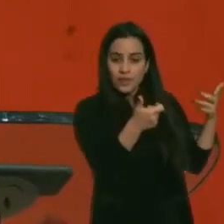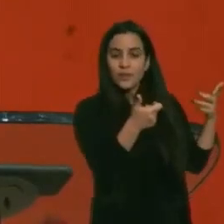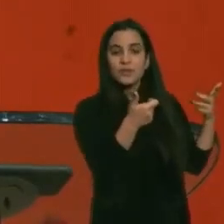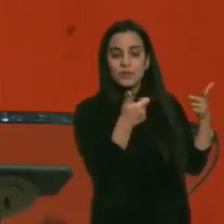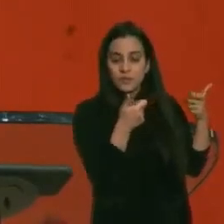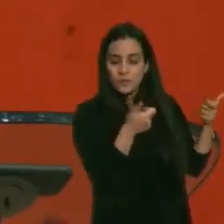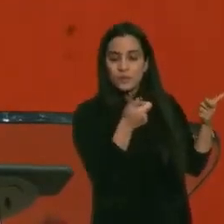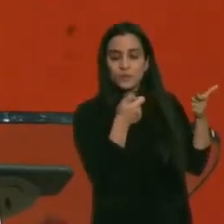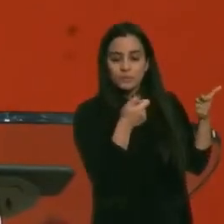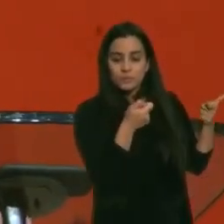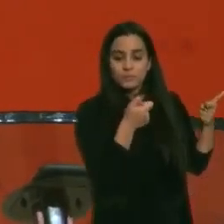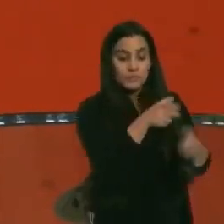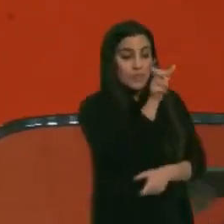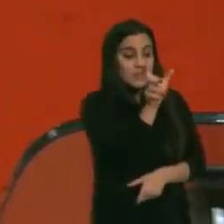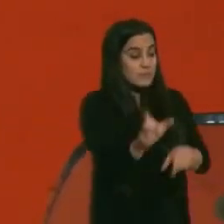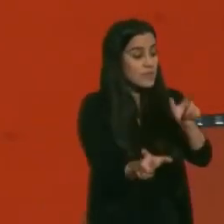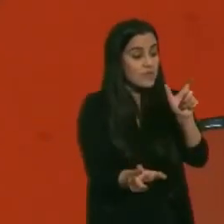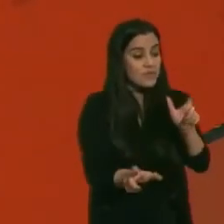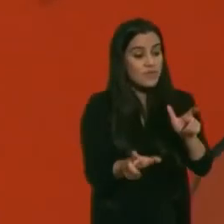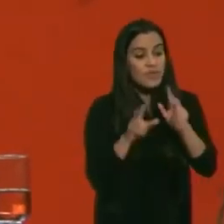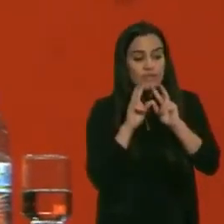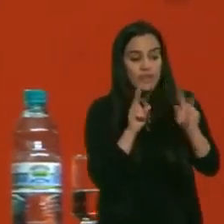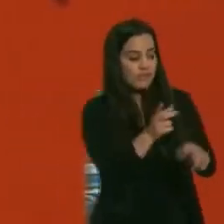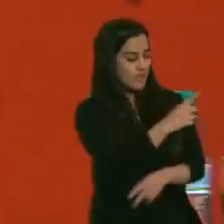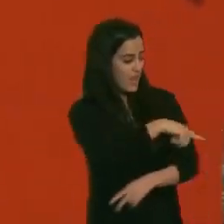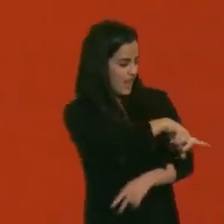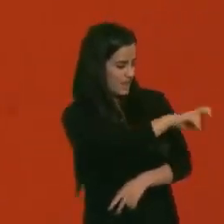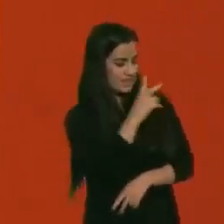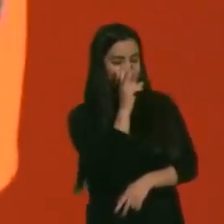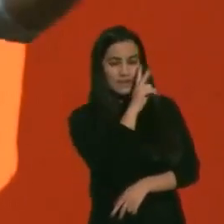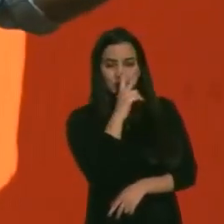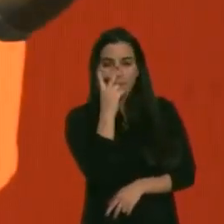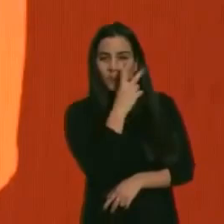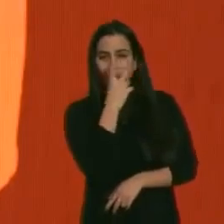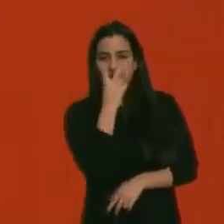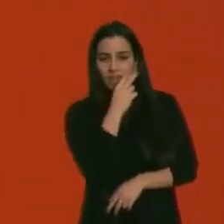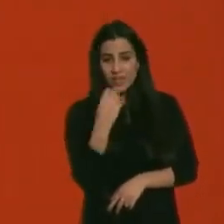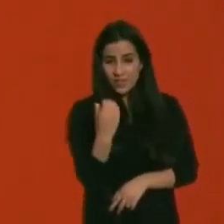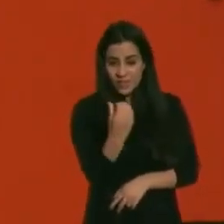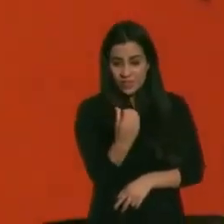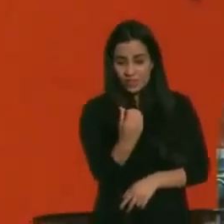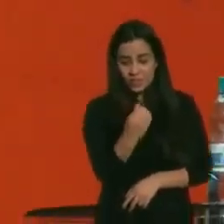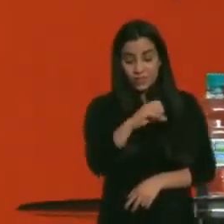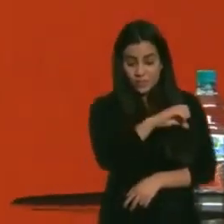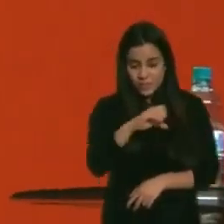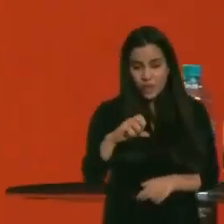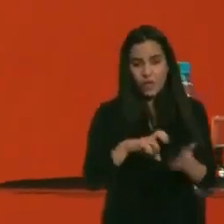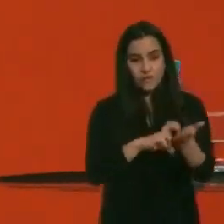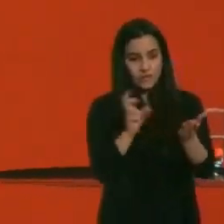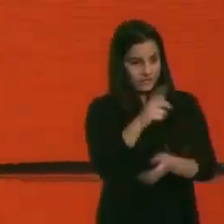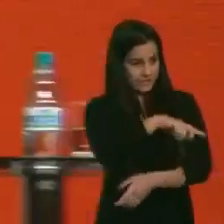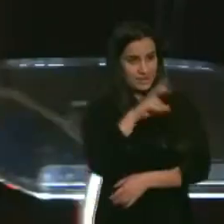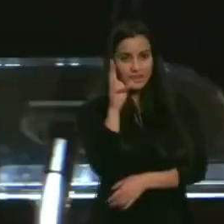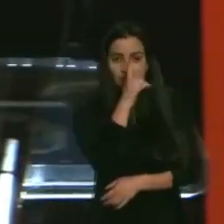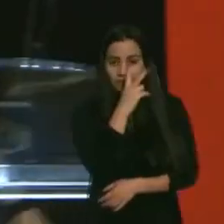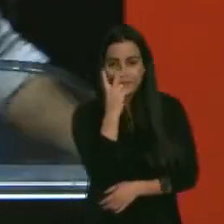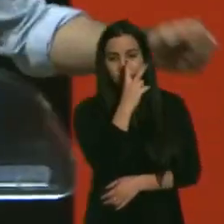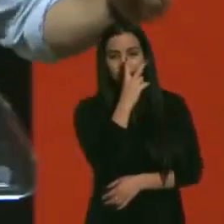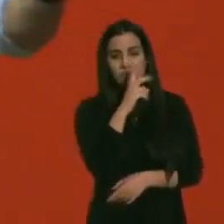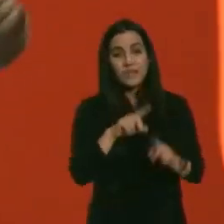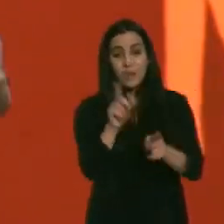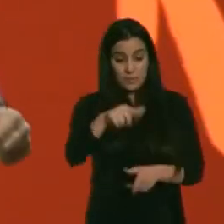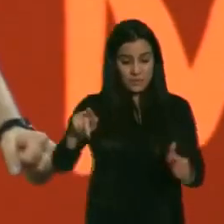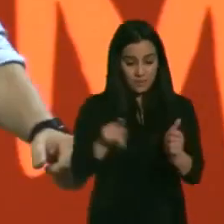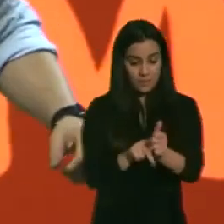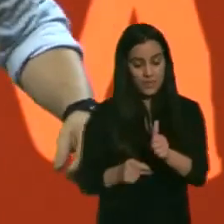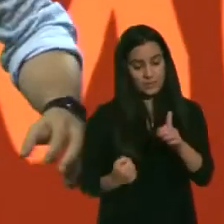de nós. As pessoas diziam: eles estão bêbados, 9 horas da manhã e se encontram embriagados. Mas Pedro,